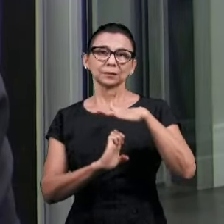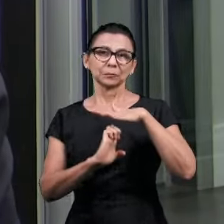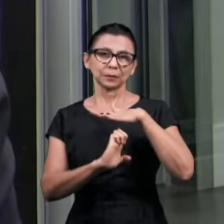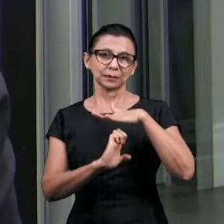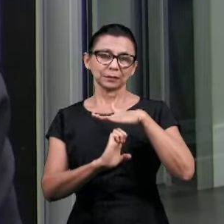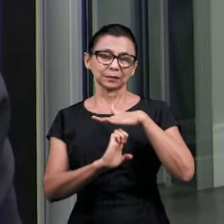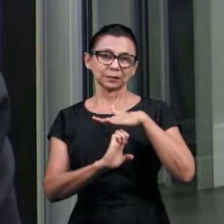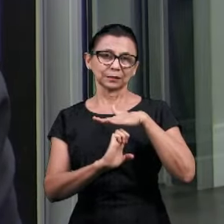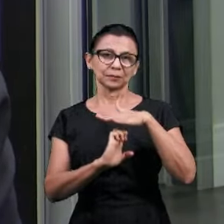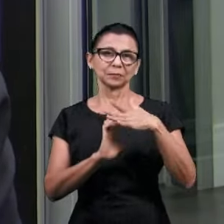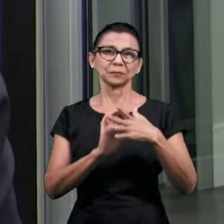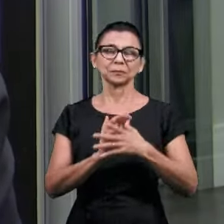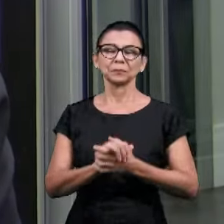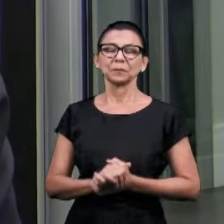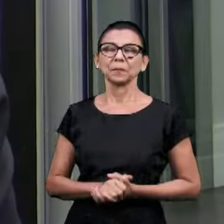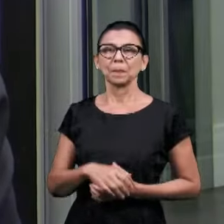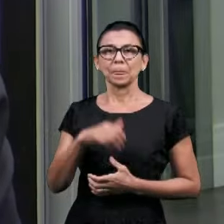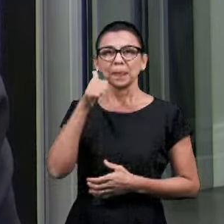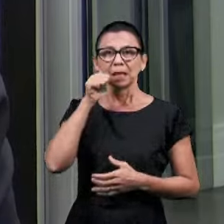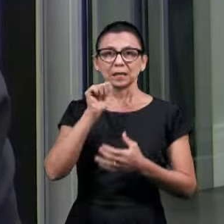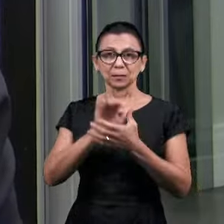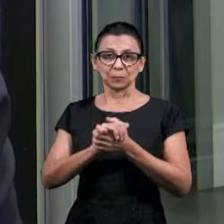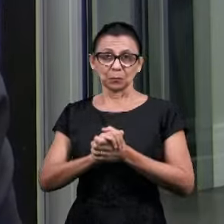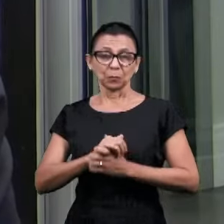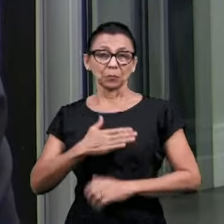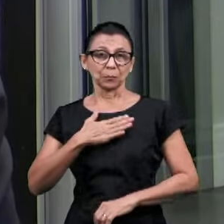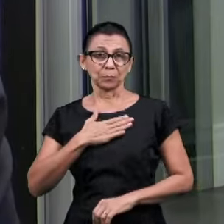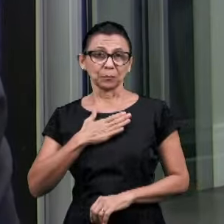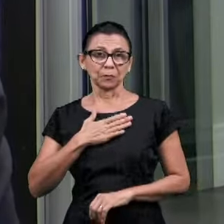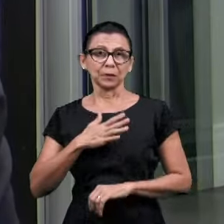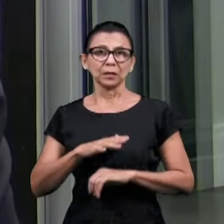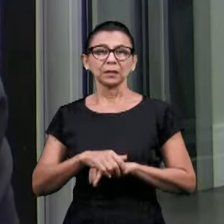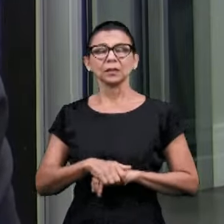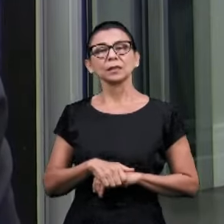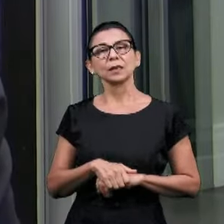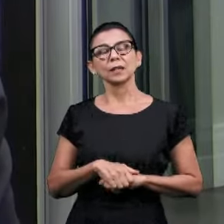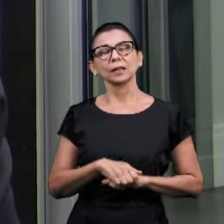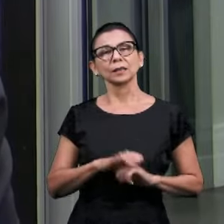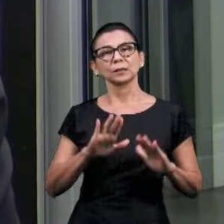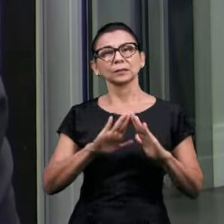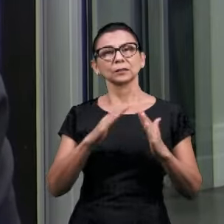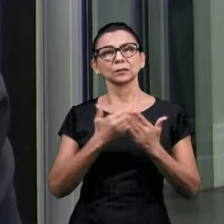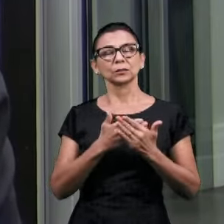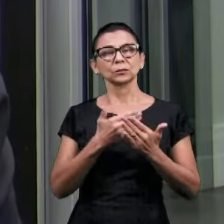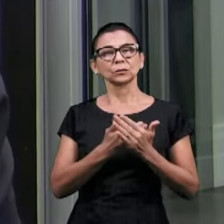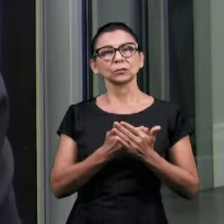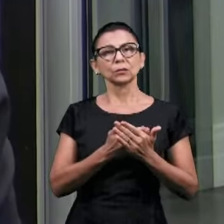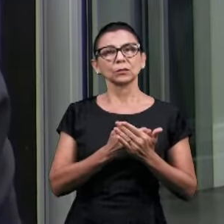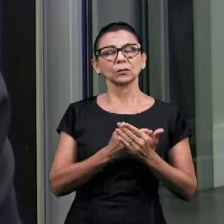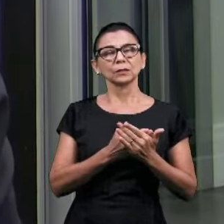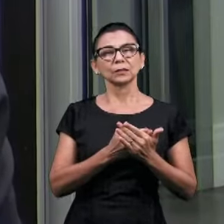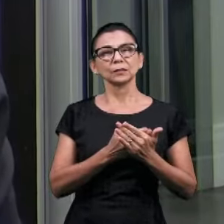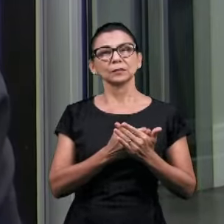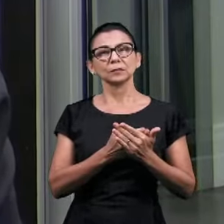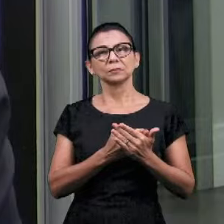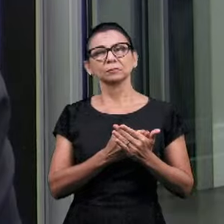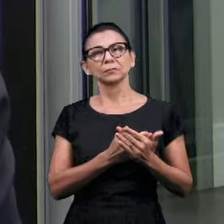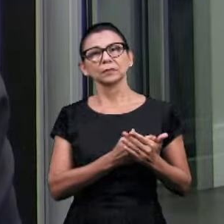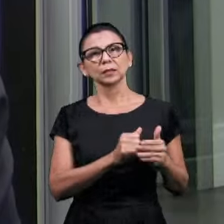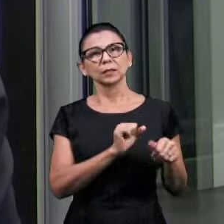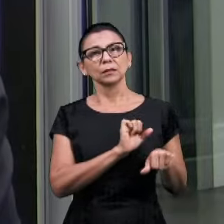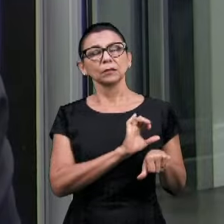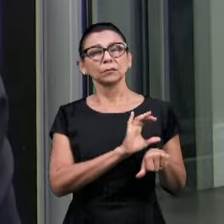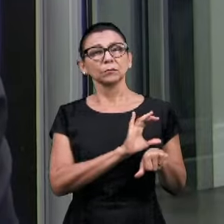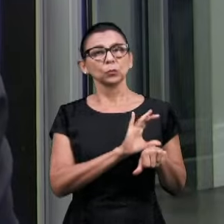a Rita, né, minha esposa, ela terminou a escola técnica E ela foi fazer